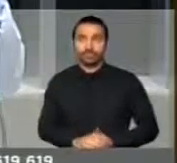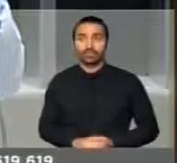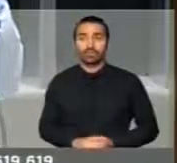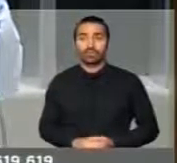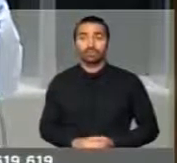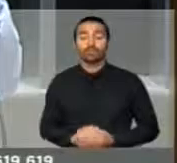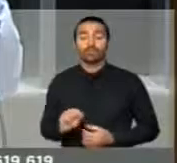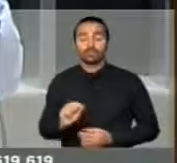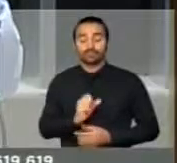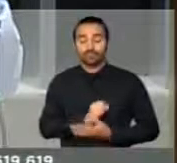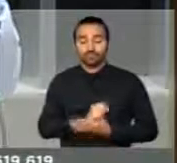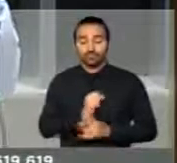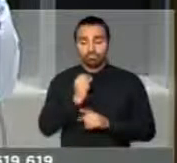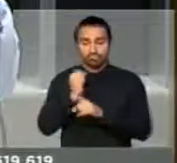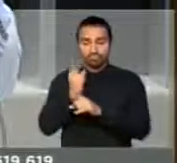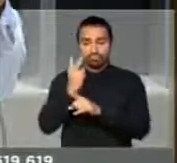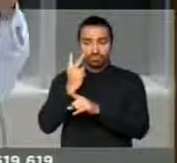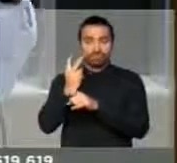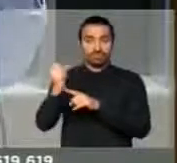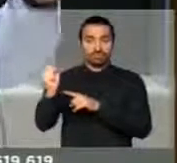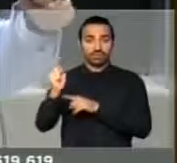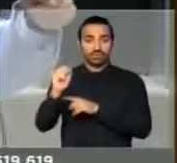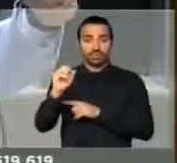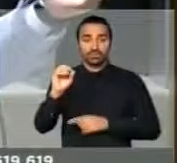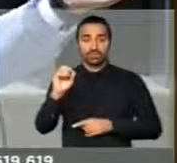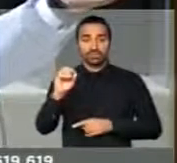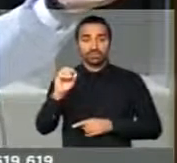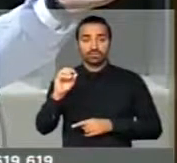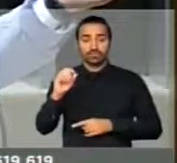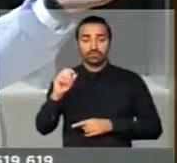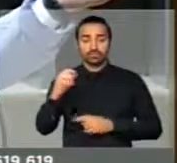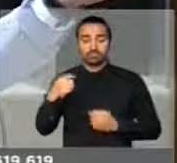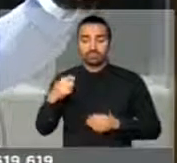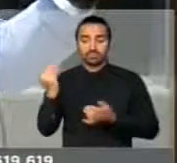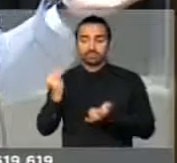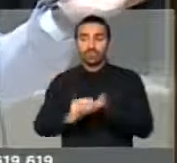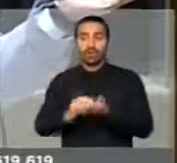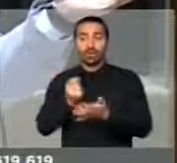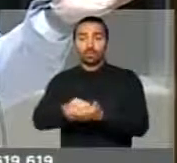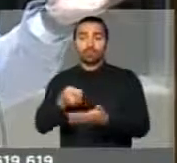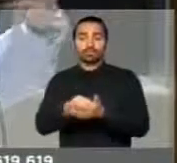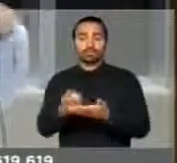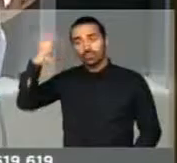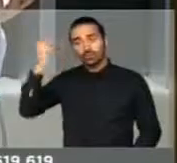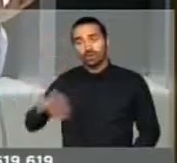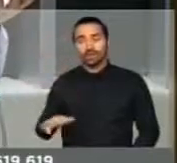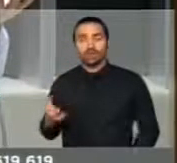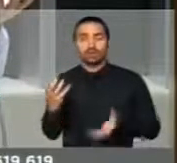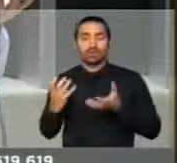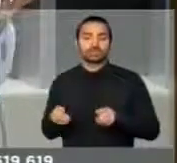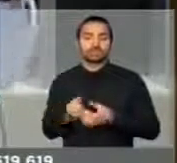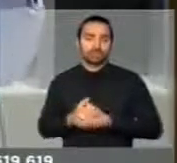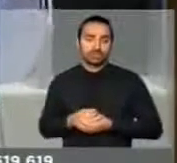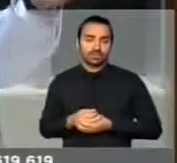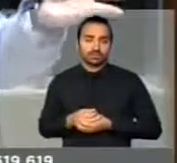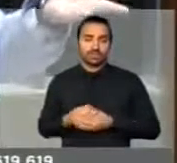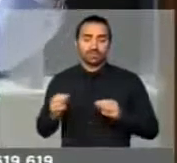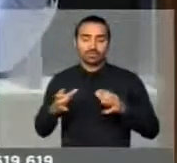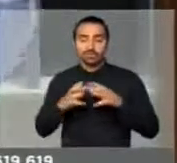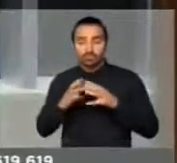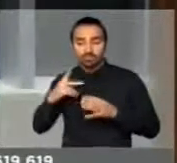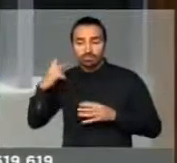um deputado estadual, e mais o procurador que atua junto à Justiça Militar, e mais